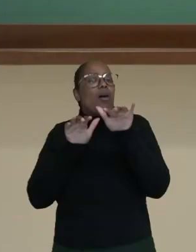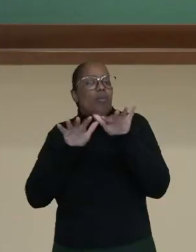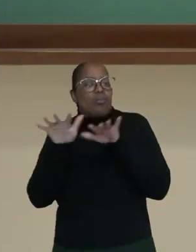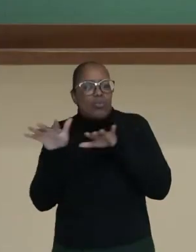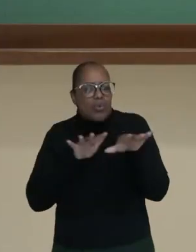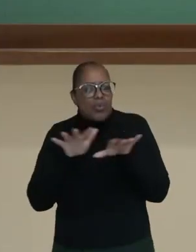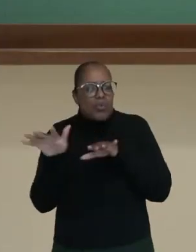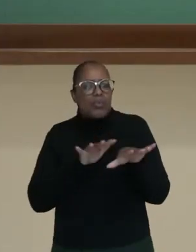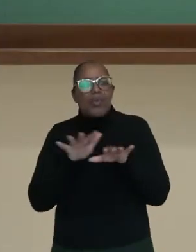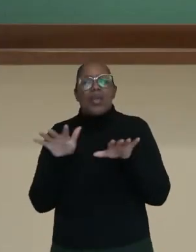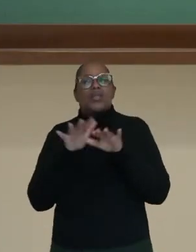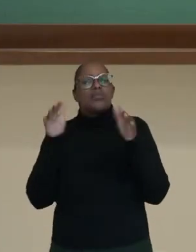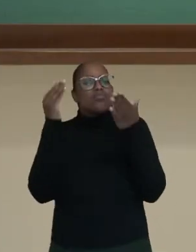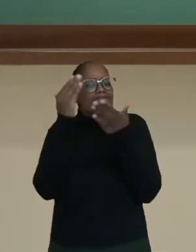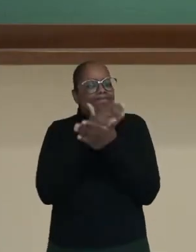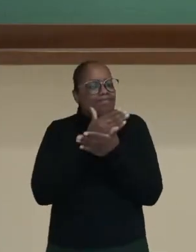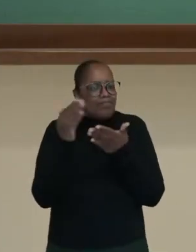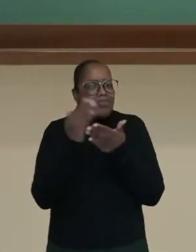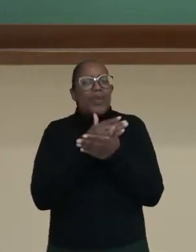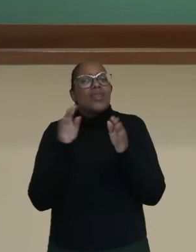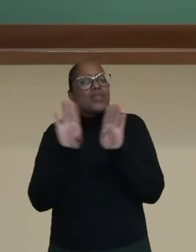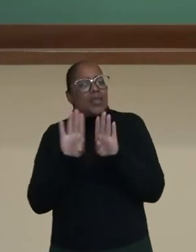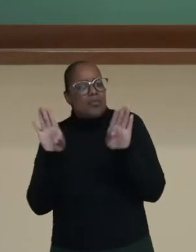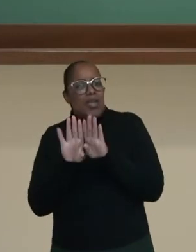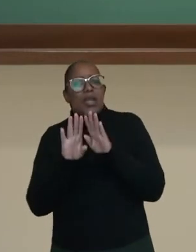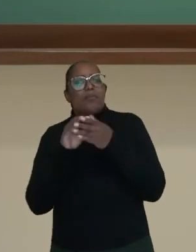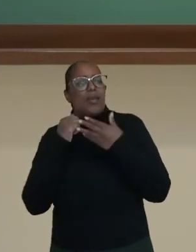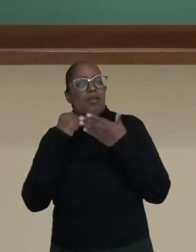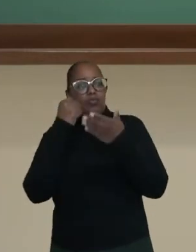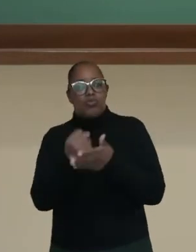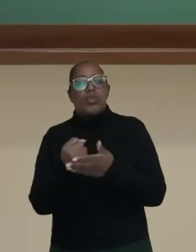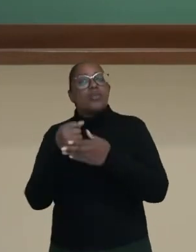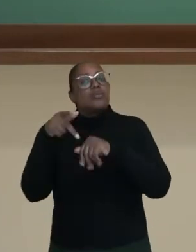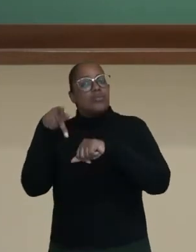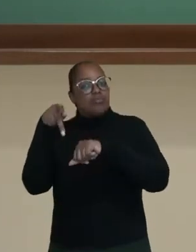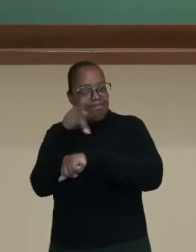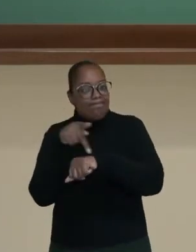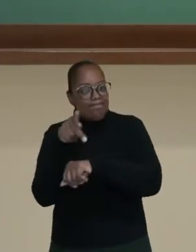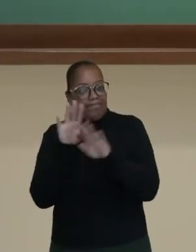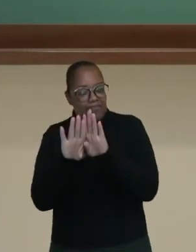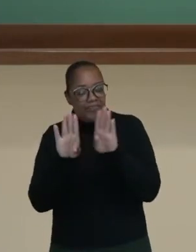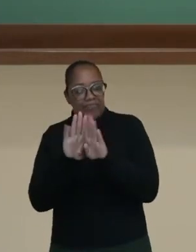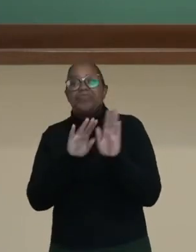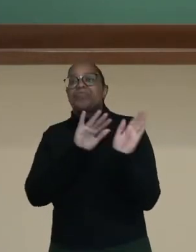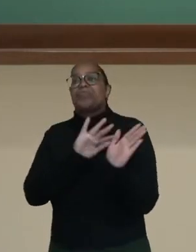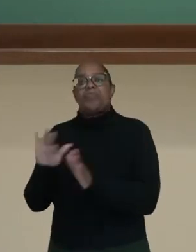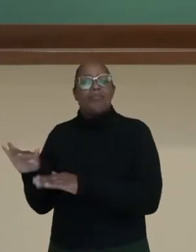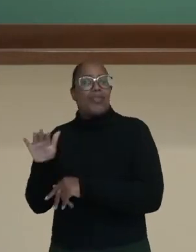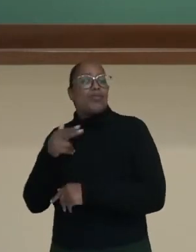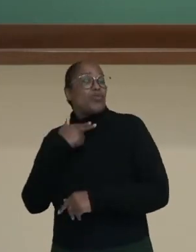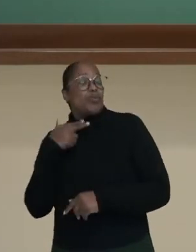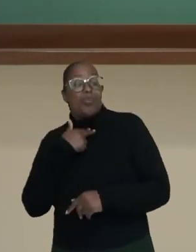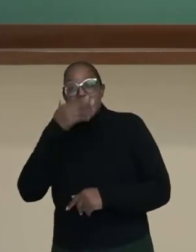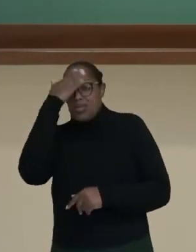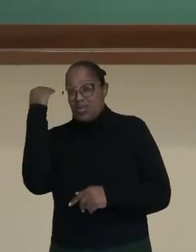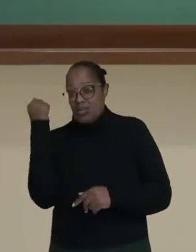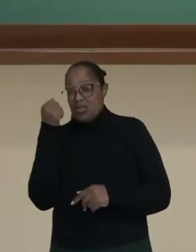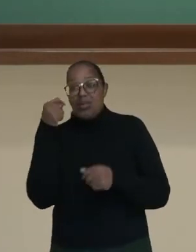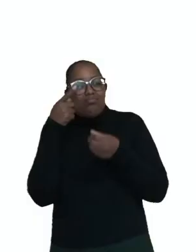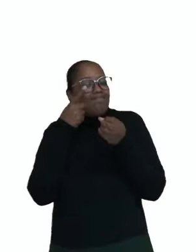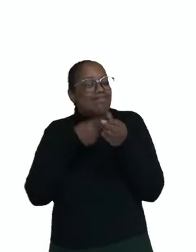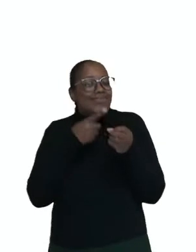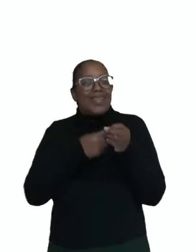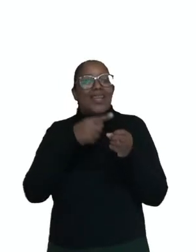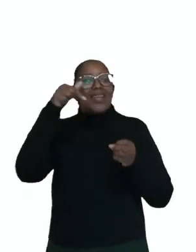manifestar através de movimentos separatistas em prol da sua independência. Além disso, não pode-se deixar de citar o caso de Quebec,